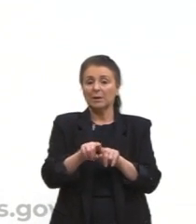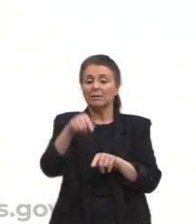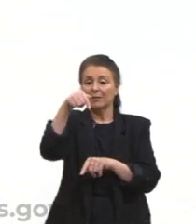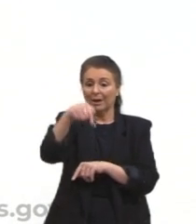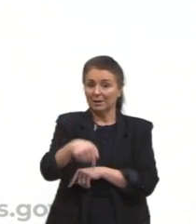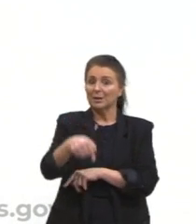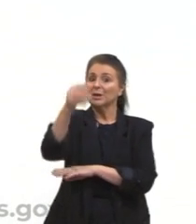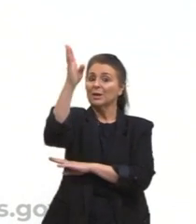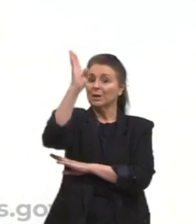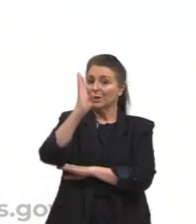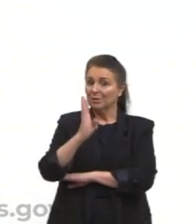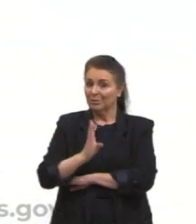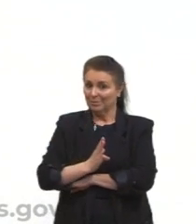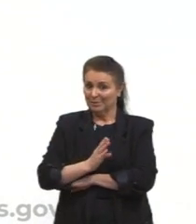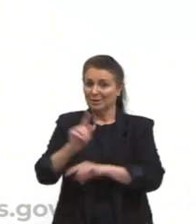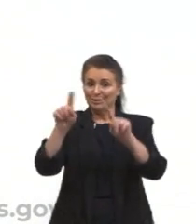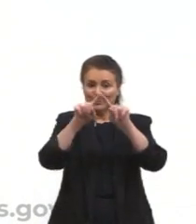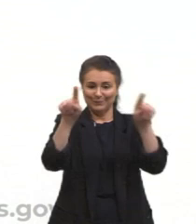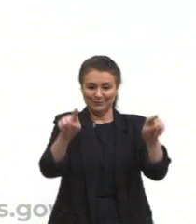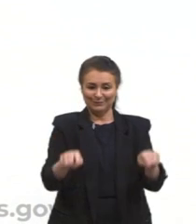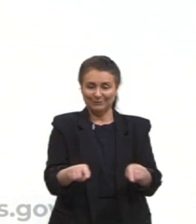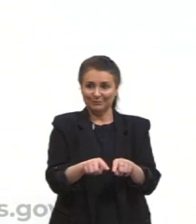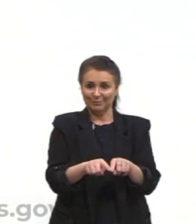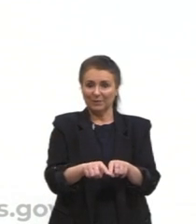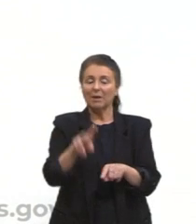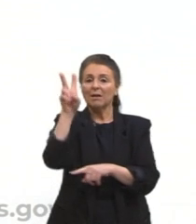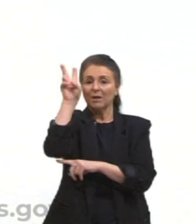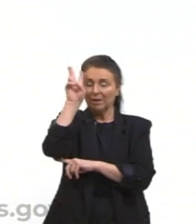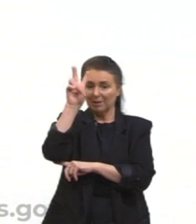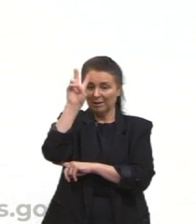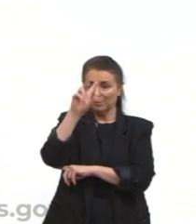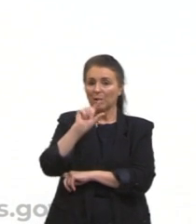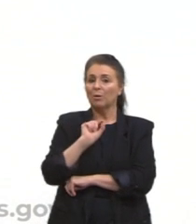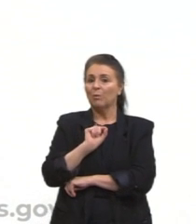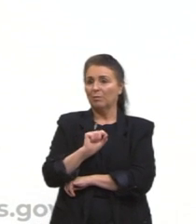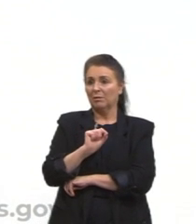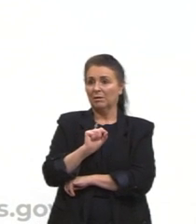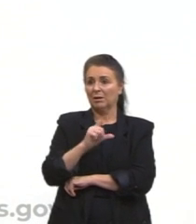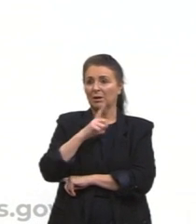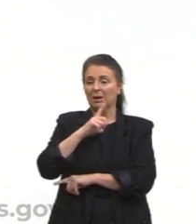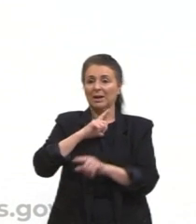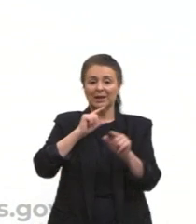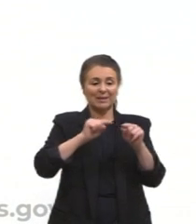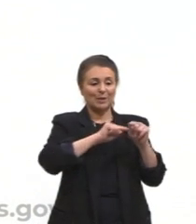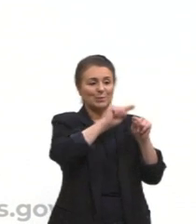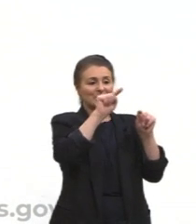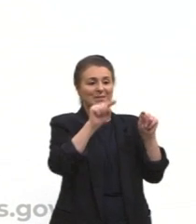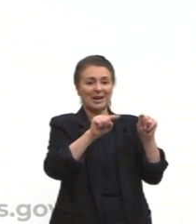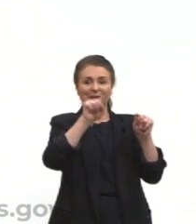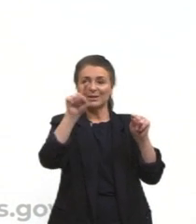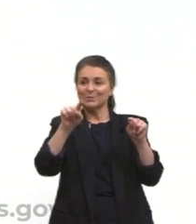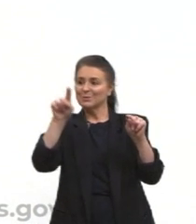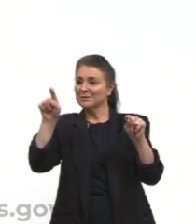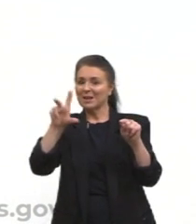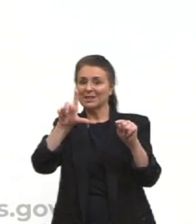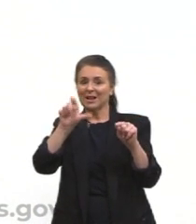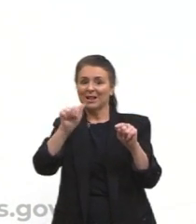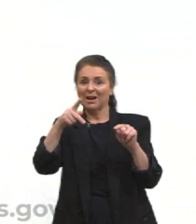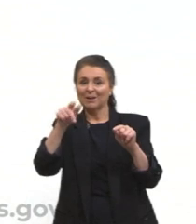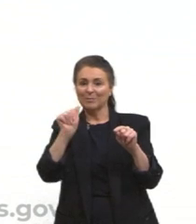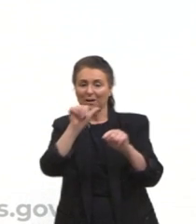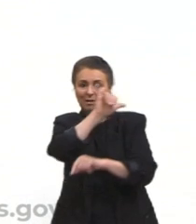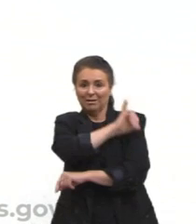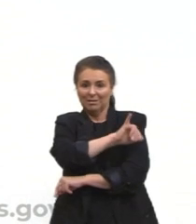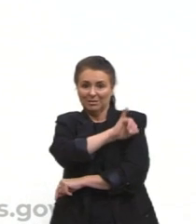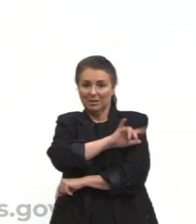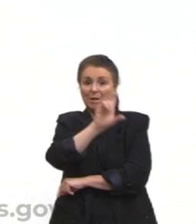né que nos lembra ali no fundo tem o OS Arcos da Lapa né é uma obra já